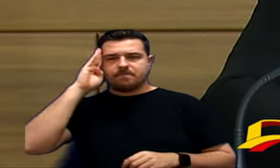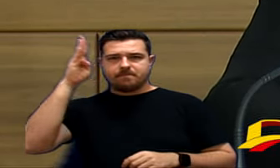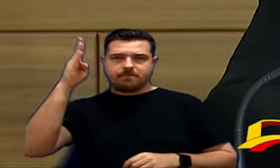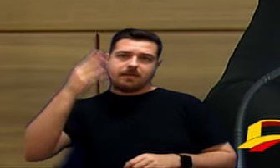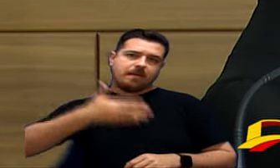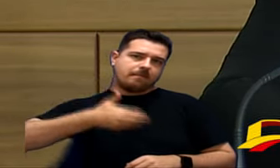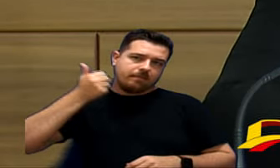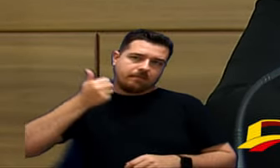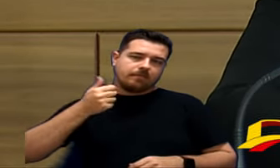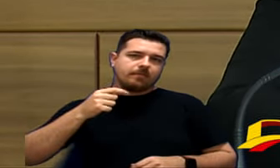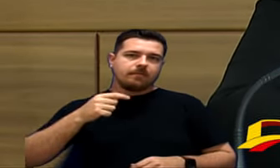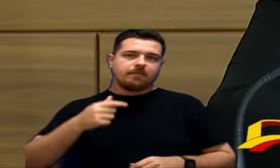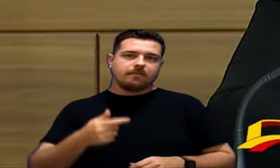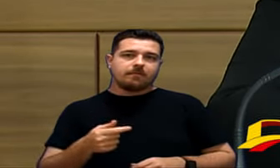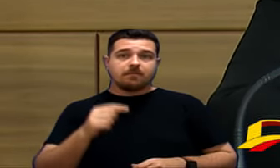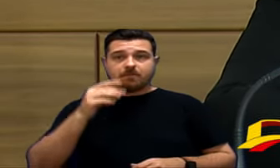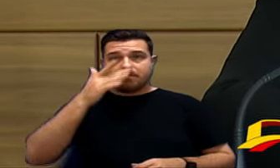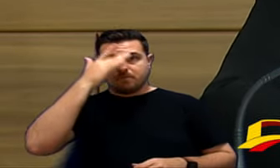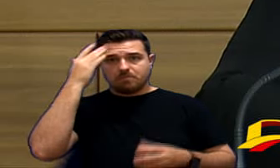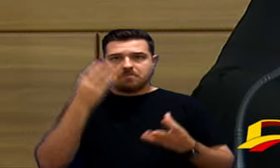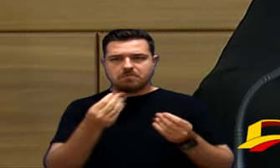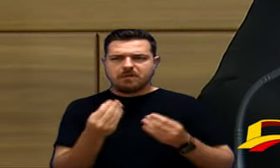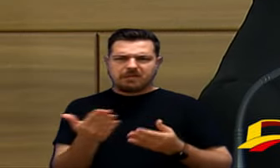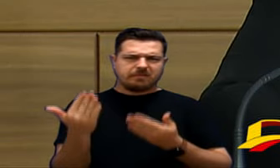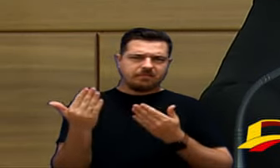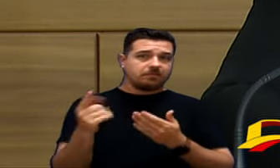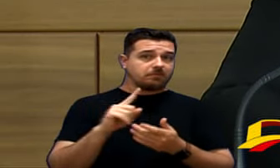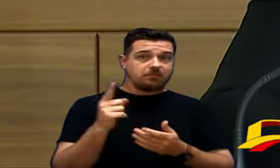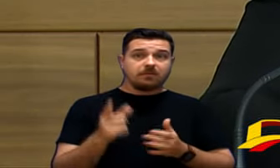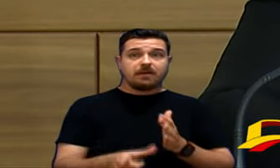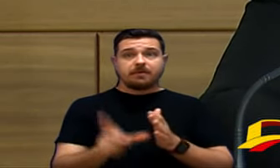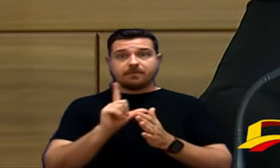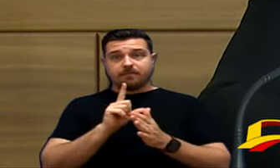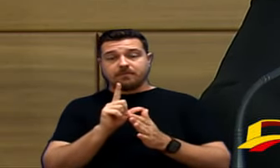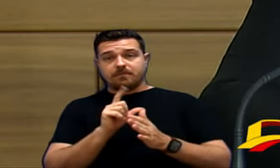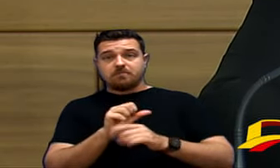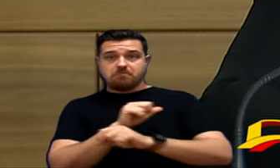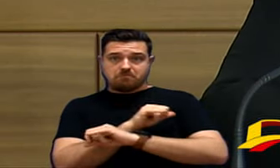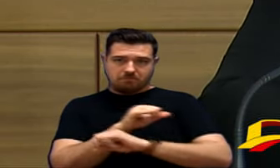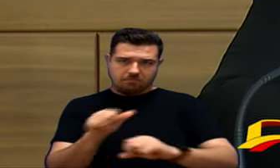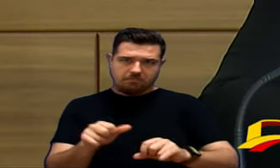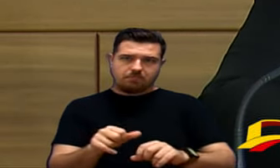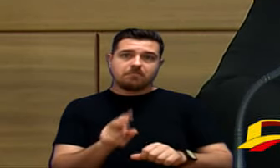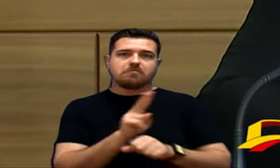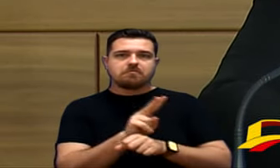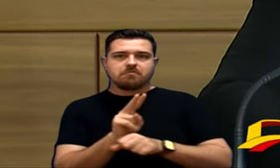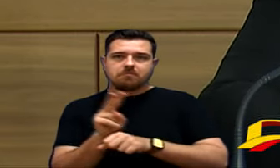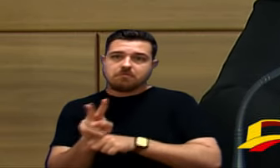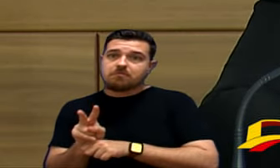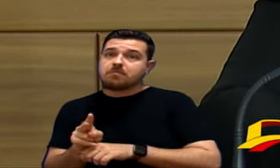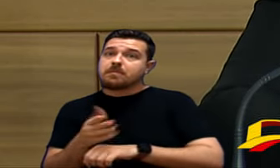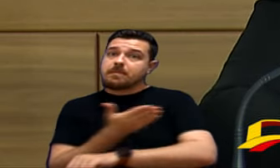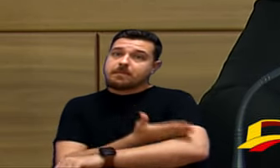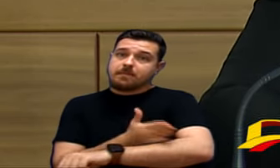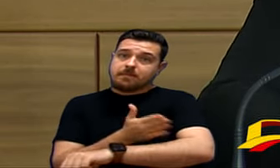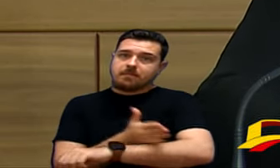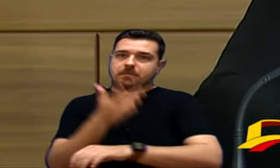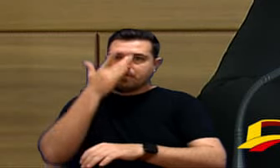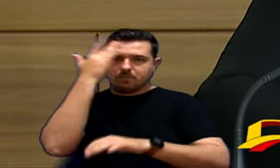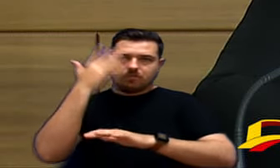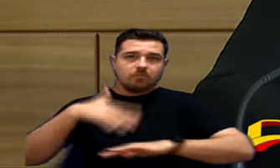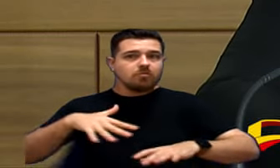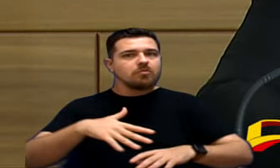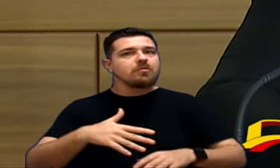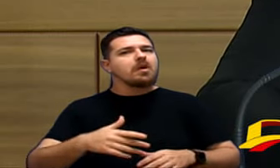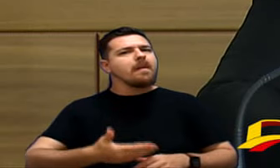subestimada inclusive pelas instituições mas a prevenção primária que justamente consiste nisso em formar e preparar o cidadão